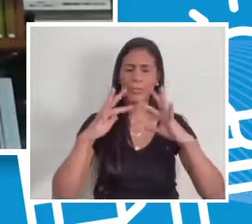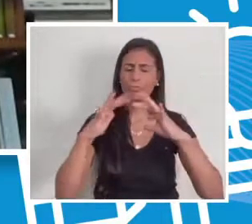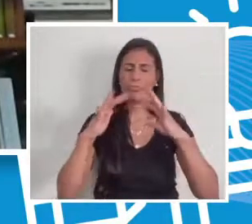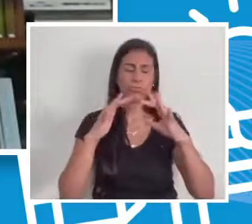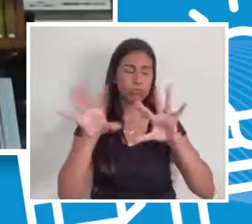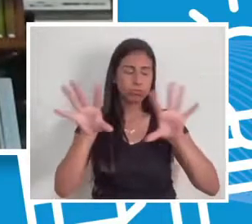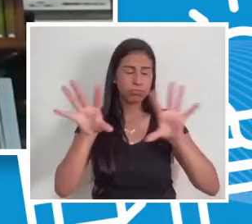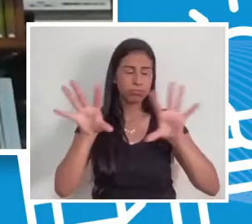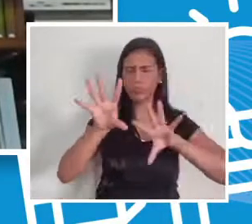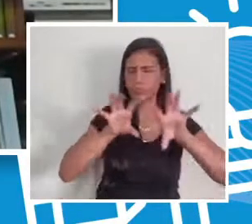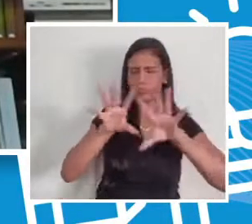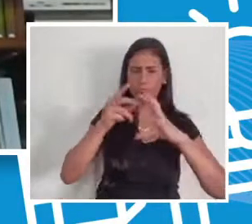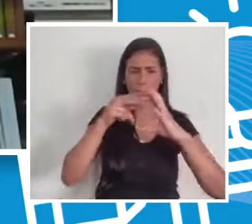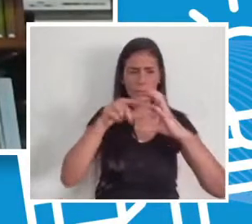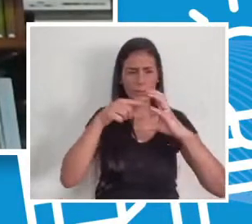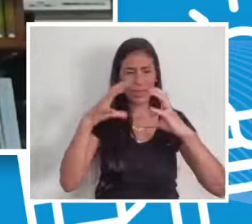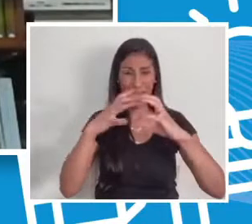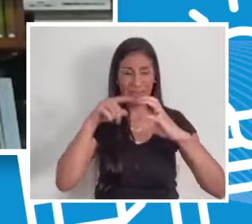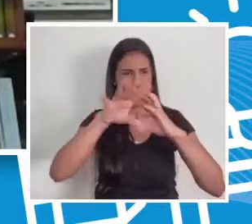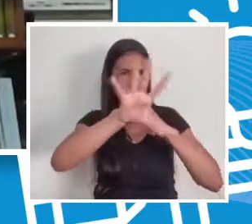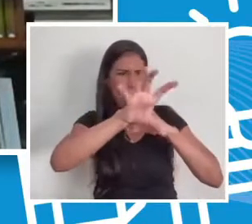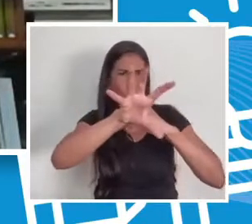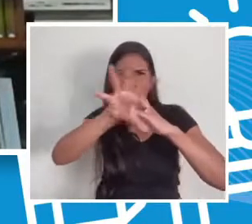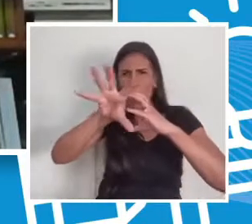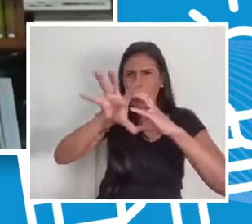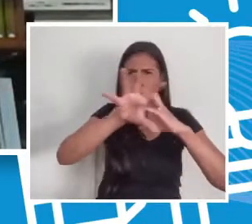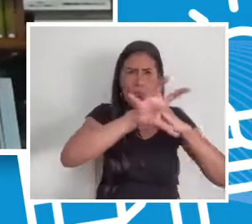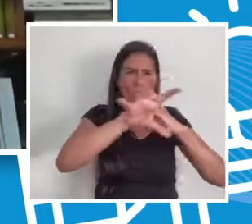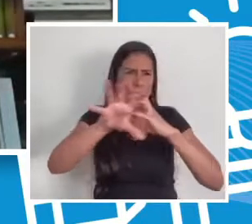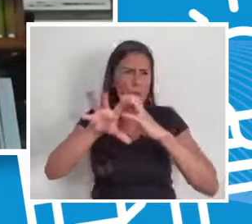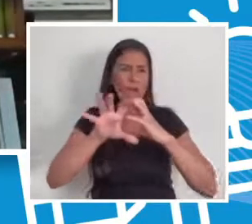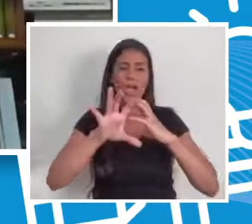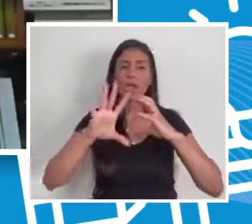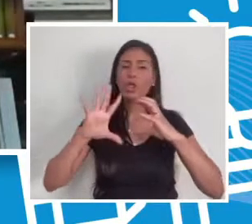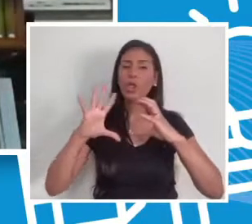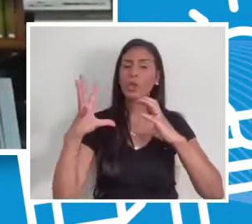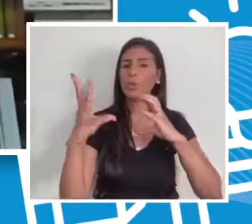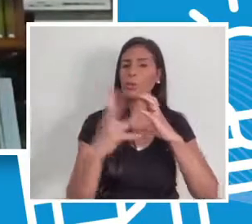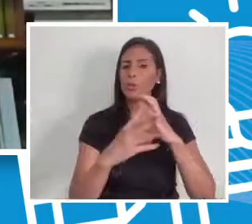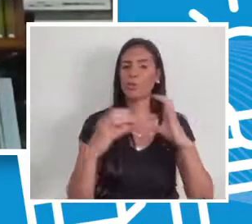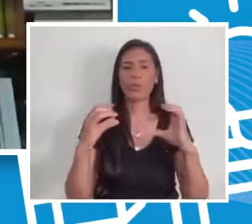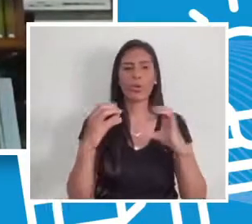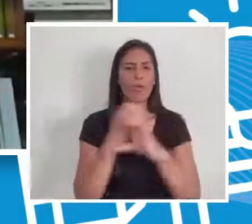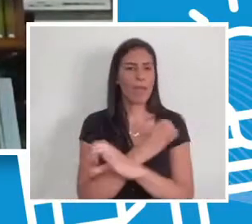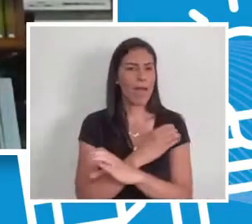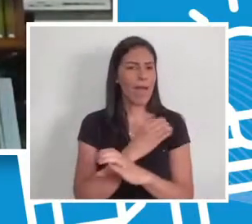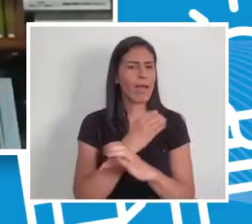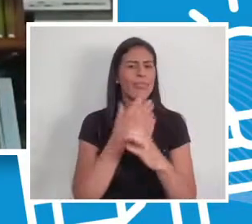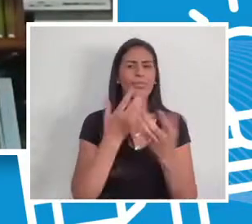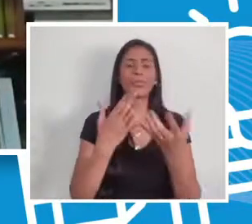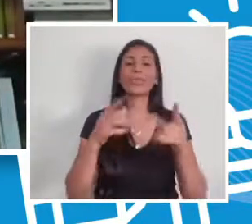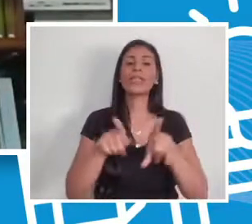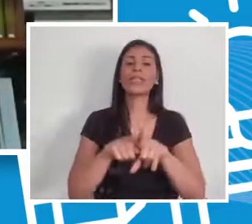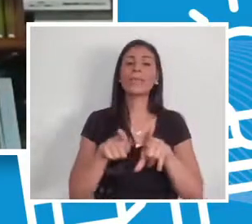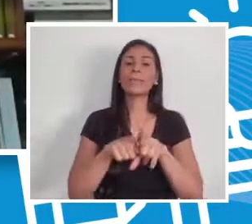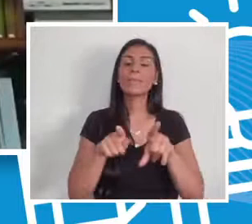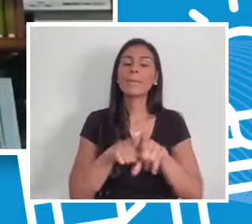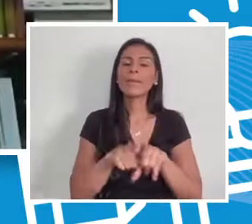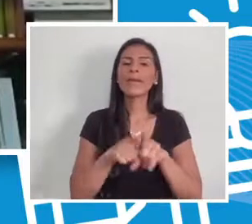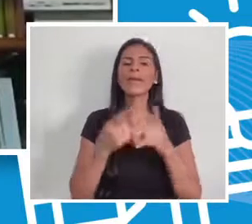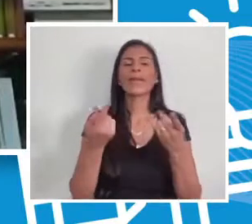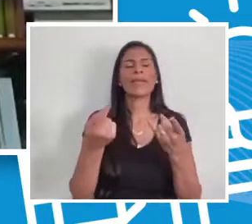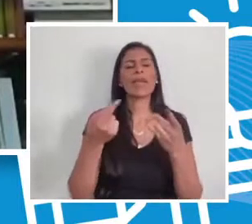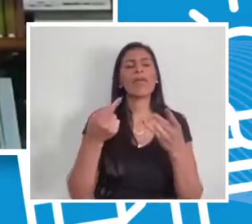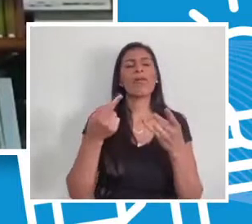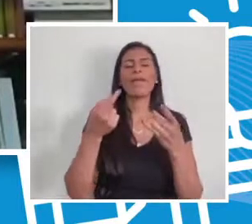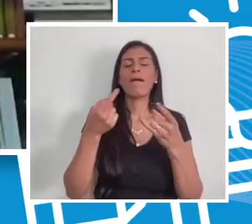dos estudantes, todos. Estão processando mais complexamente o controle executivo,